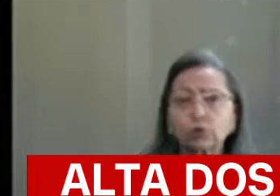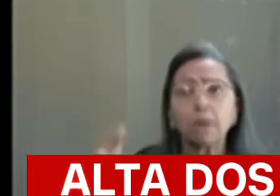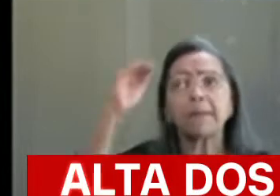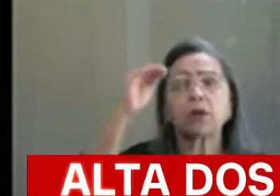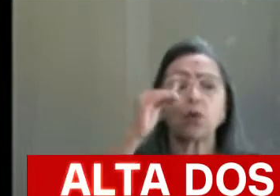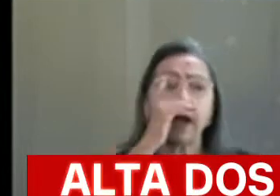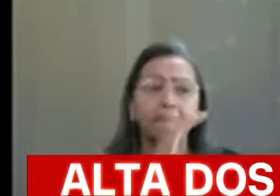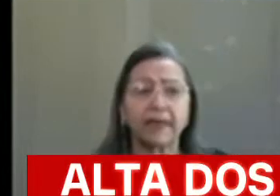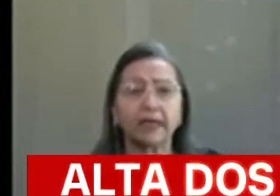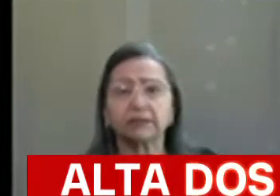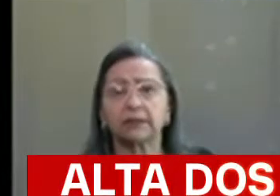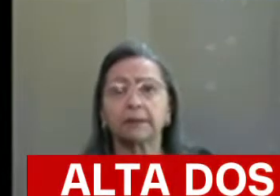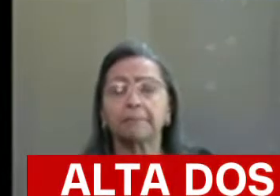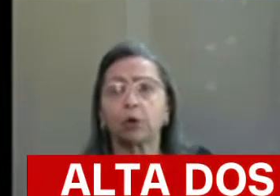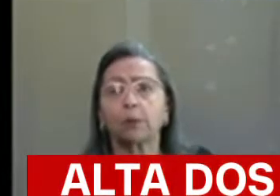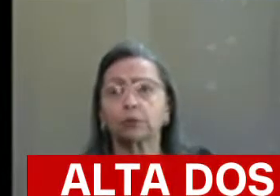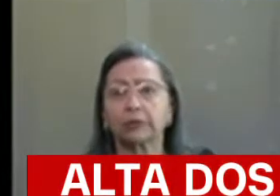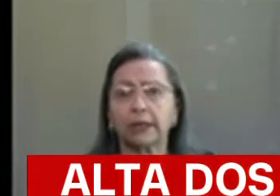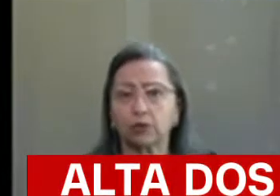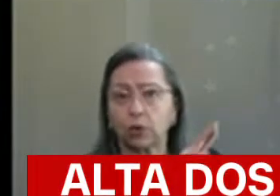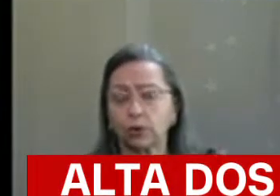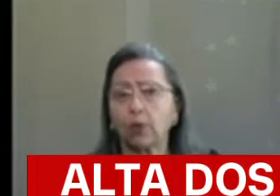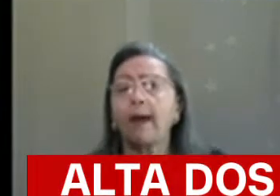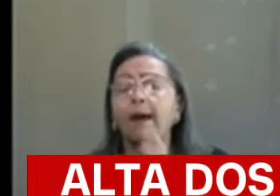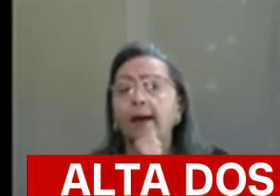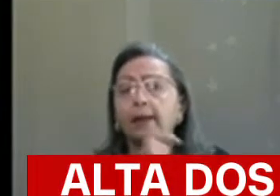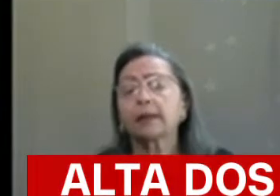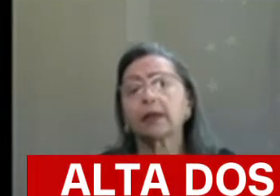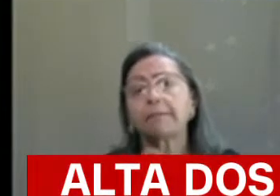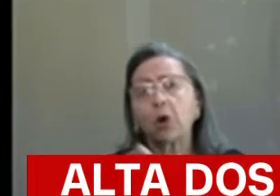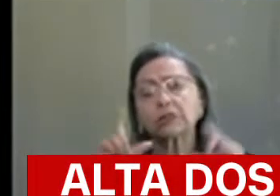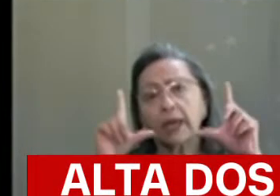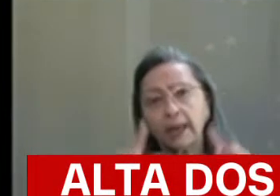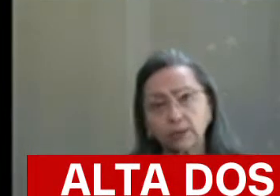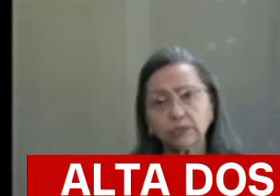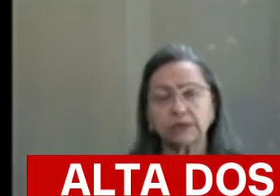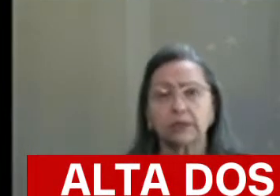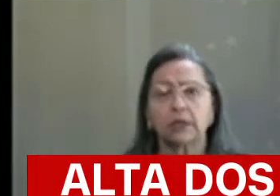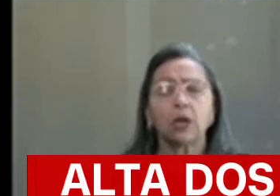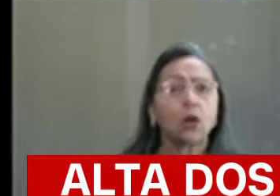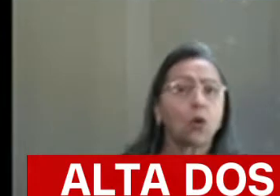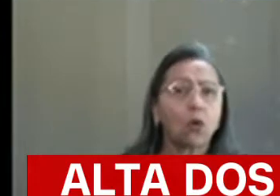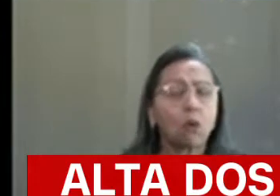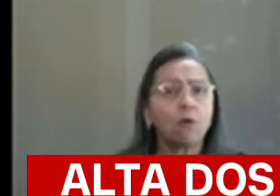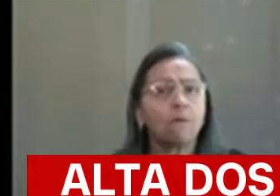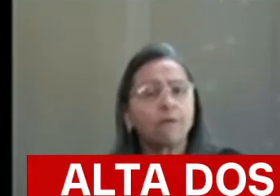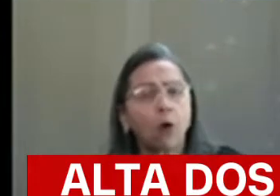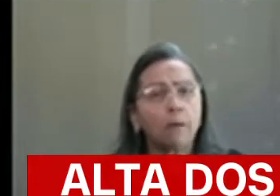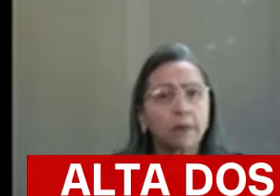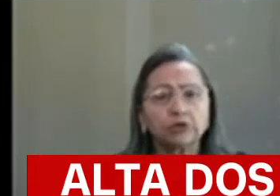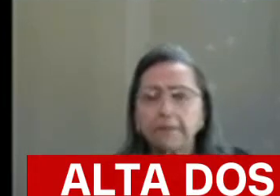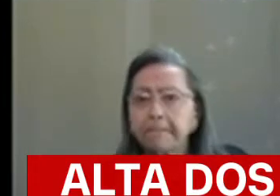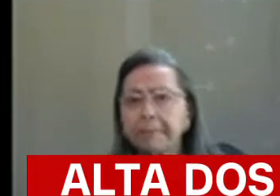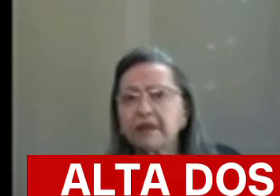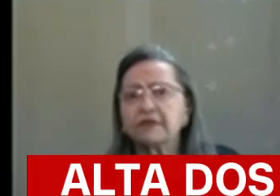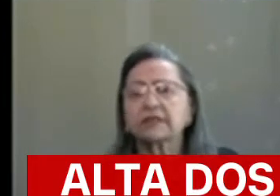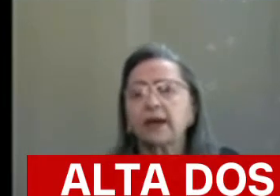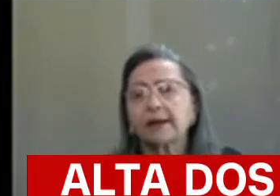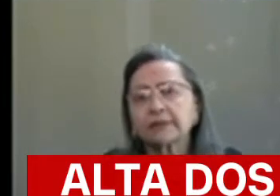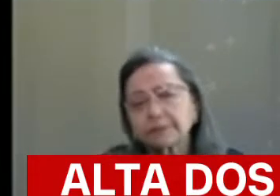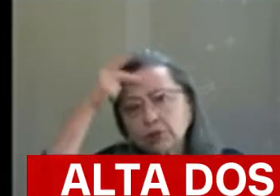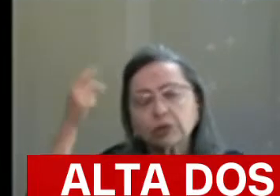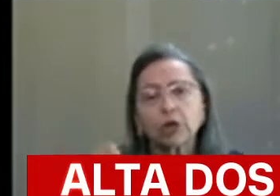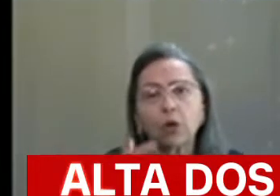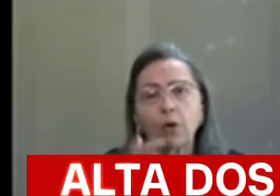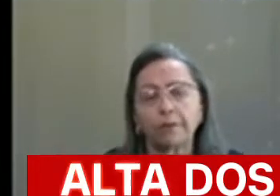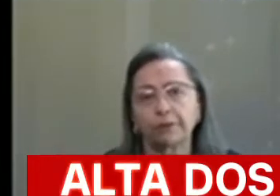praticada no seu território, ainda que possa reduzi-las, como forma de beneficiar os consumidores